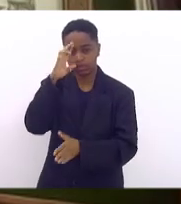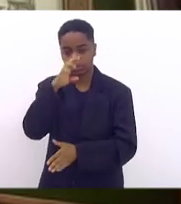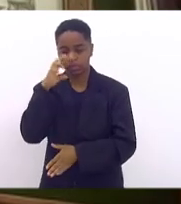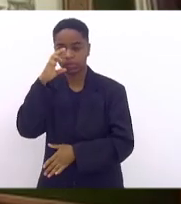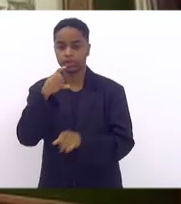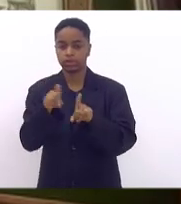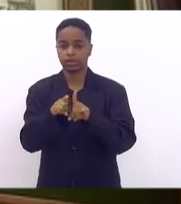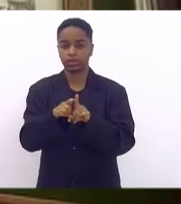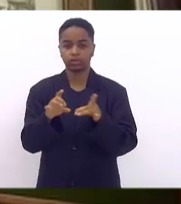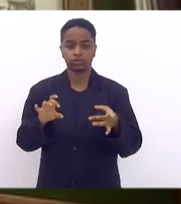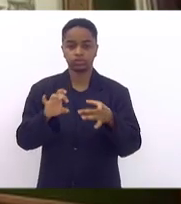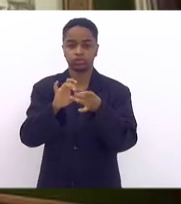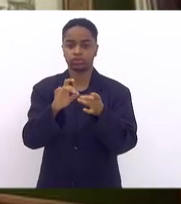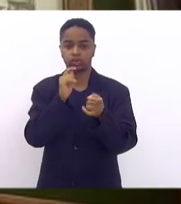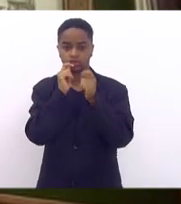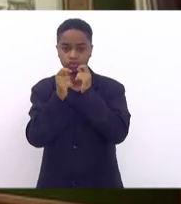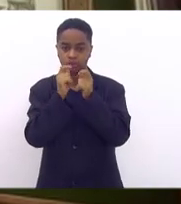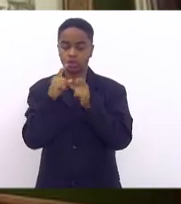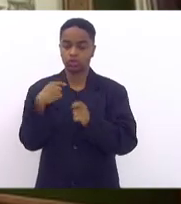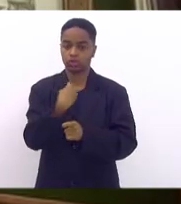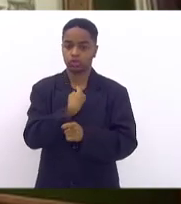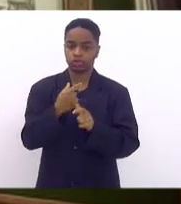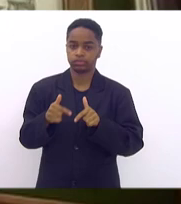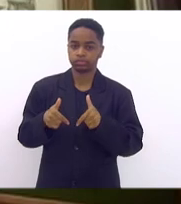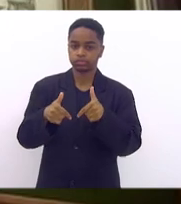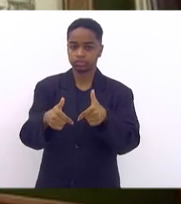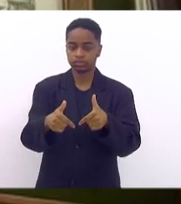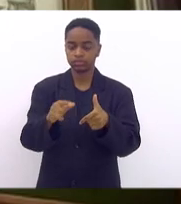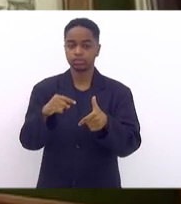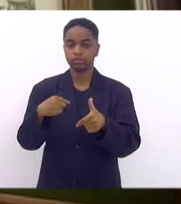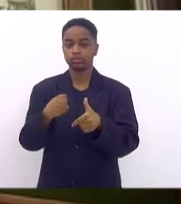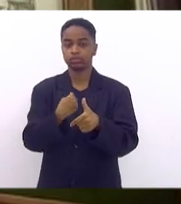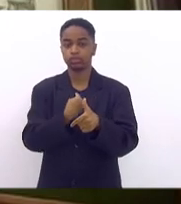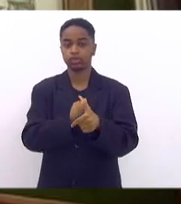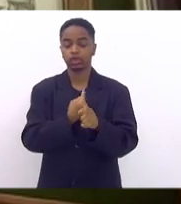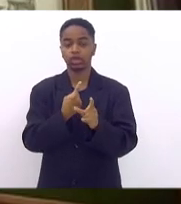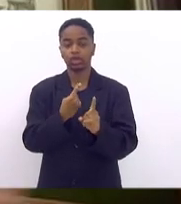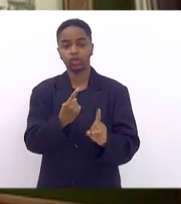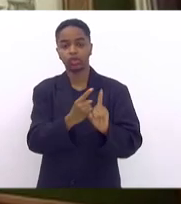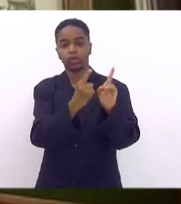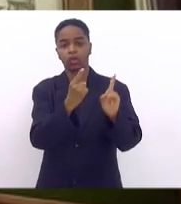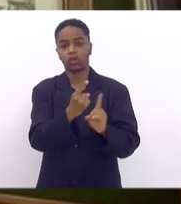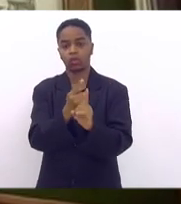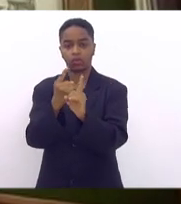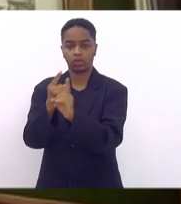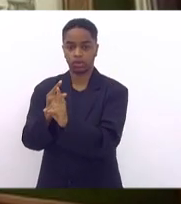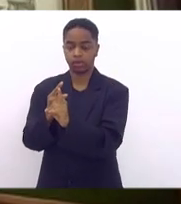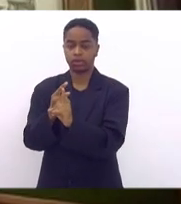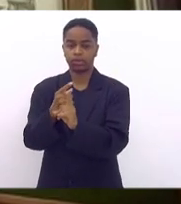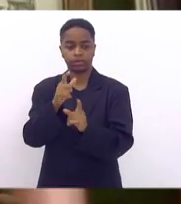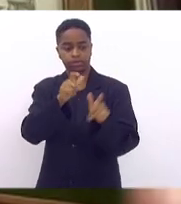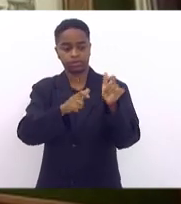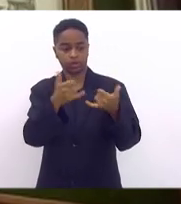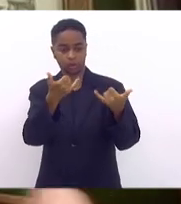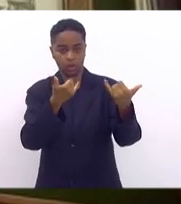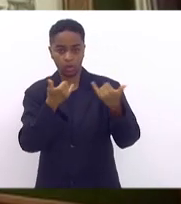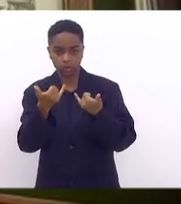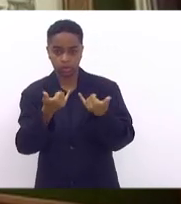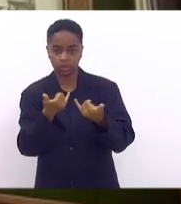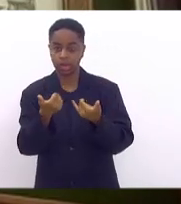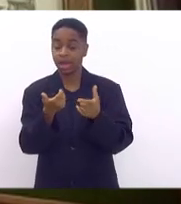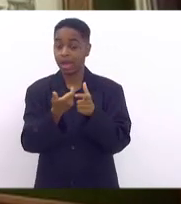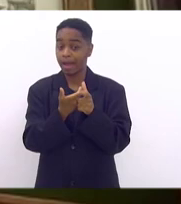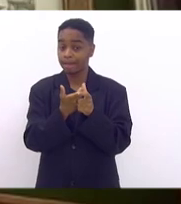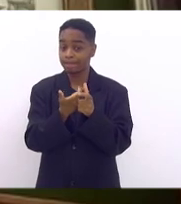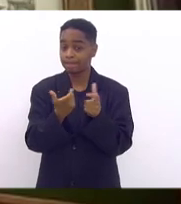investigação jornalística que nós estamos fazendo, nós nos debruçamos, várias vítimas nos contaram que a grande maioria